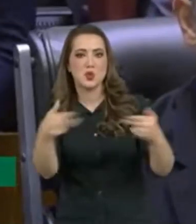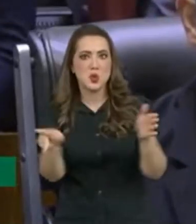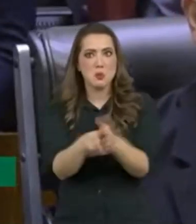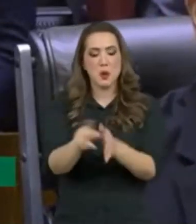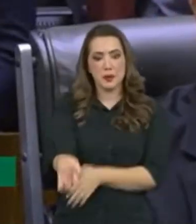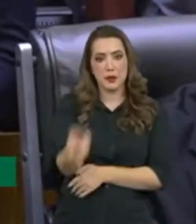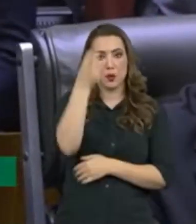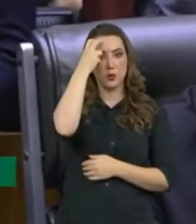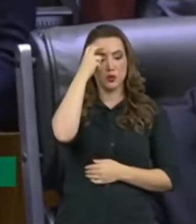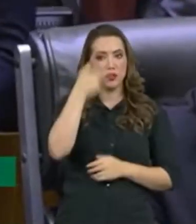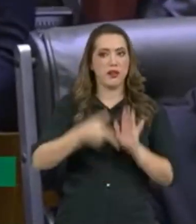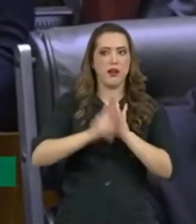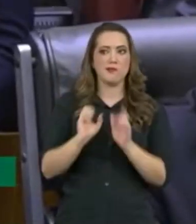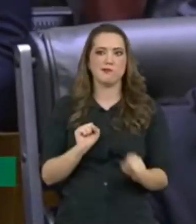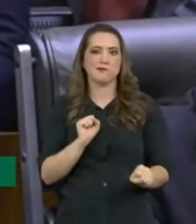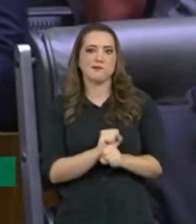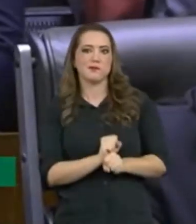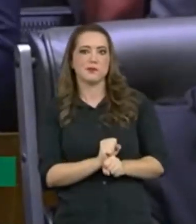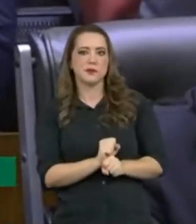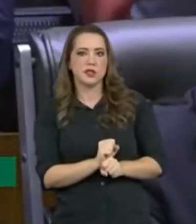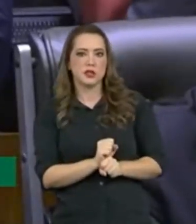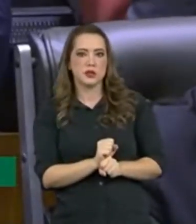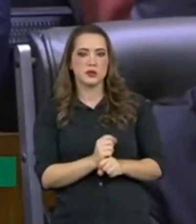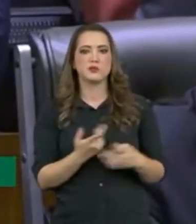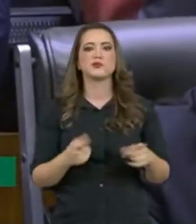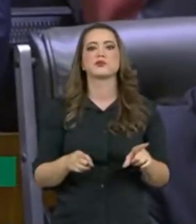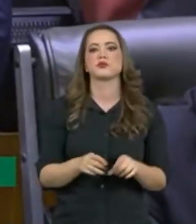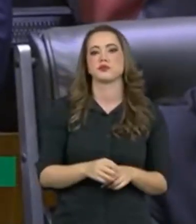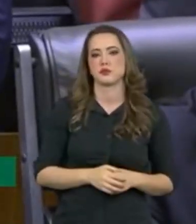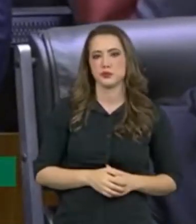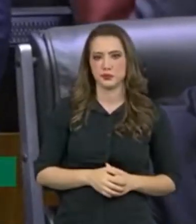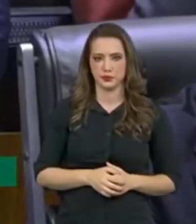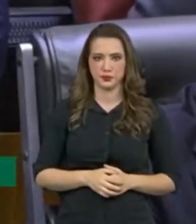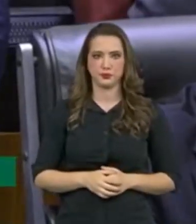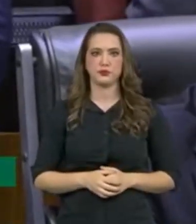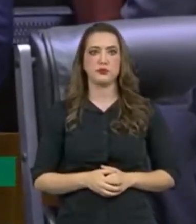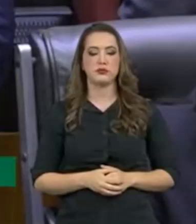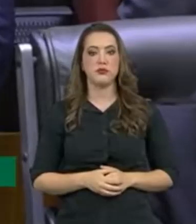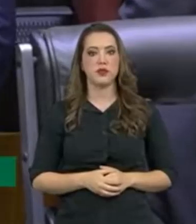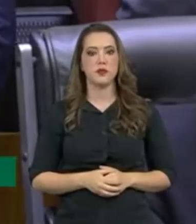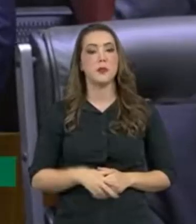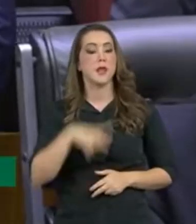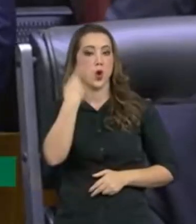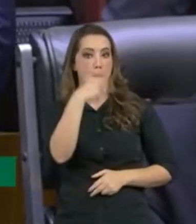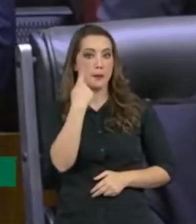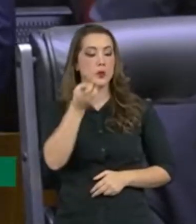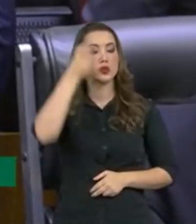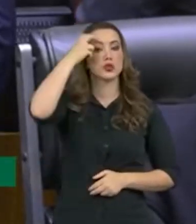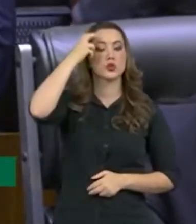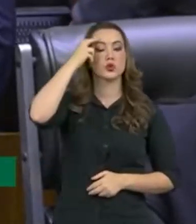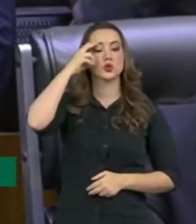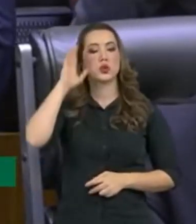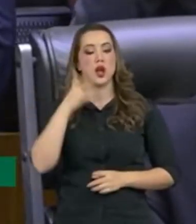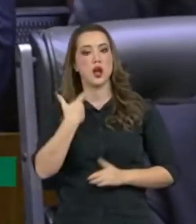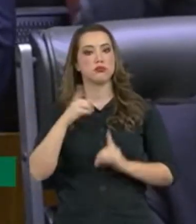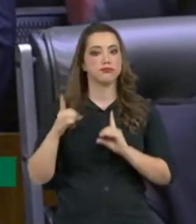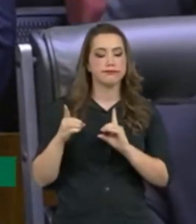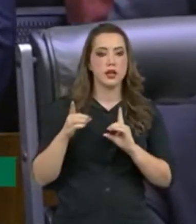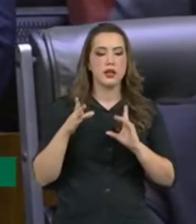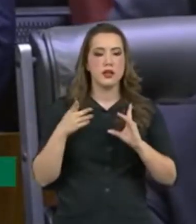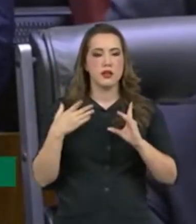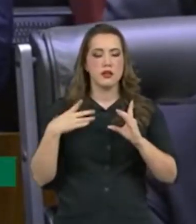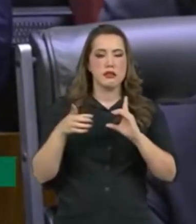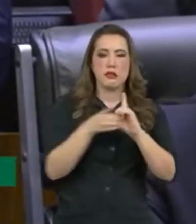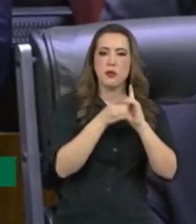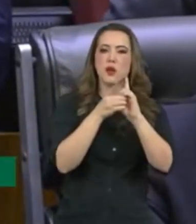culturais interrompida pelo obscurantismo nos últimos anos. Uma política cultural democrática não pode temer